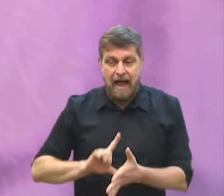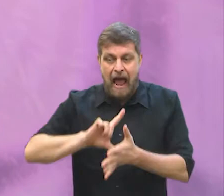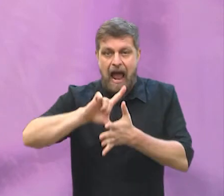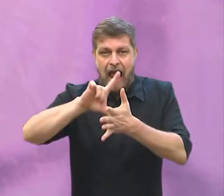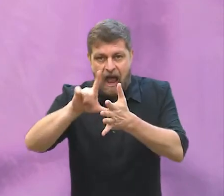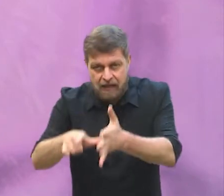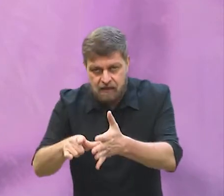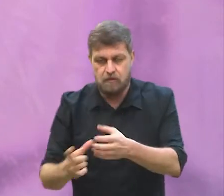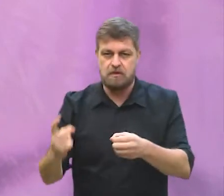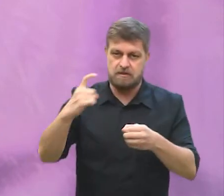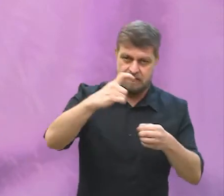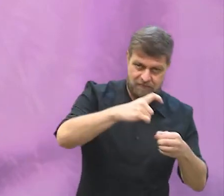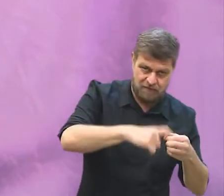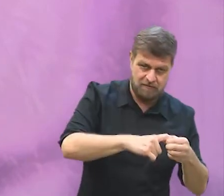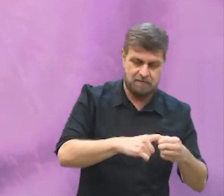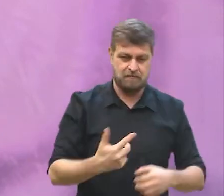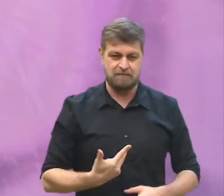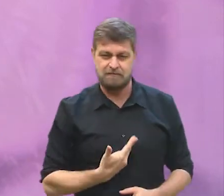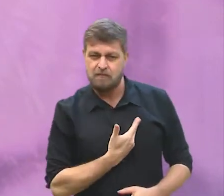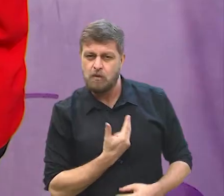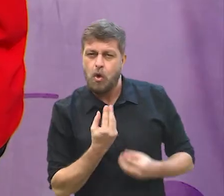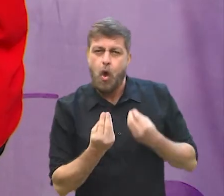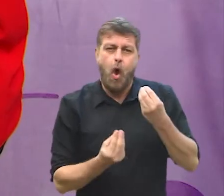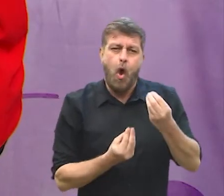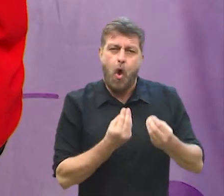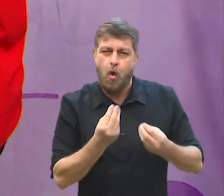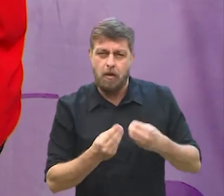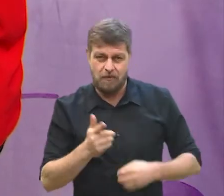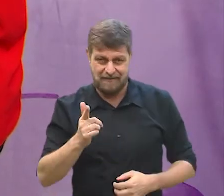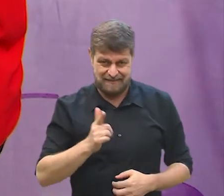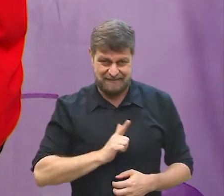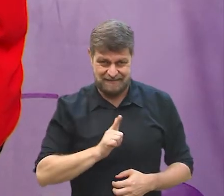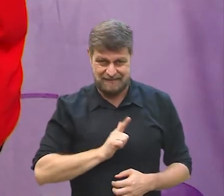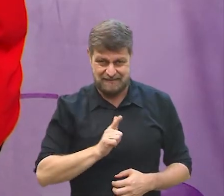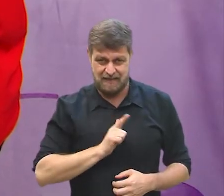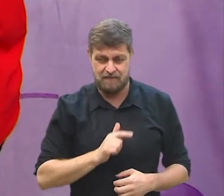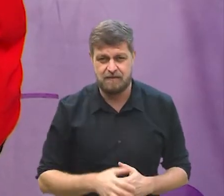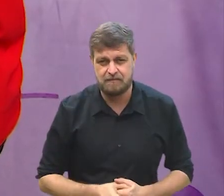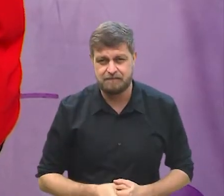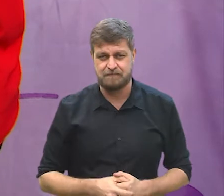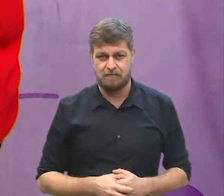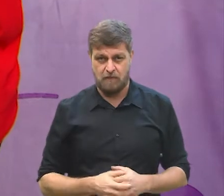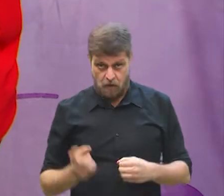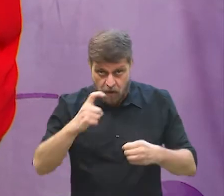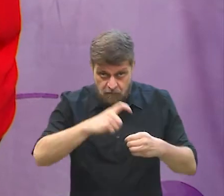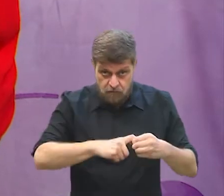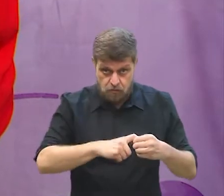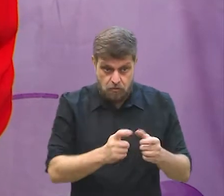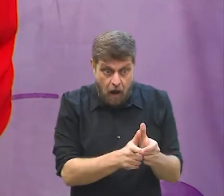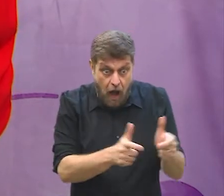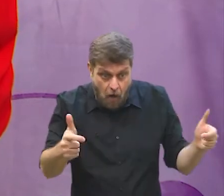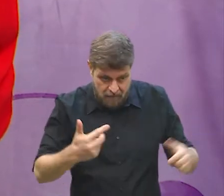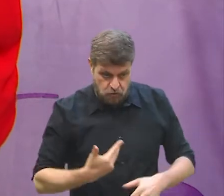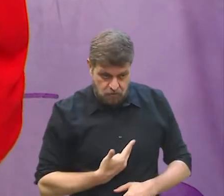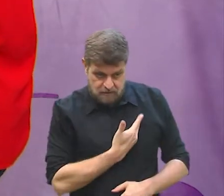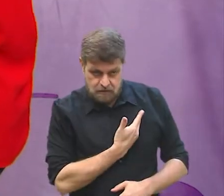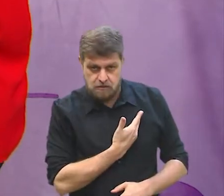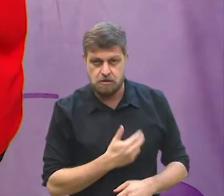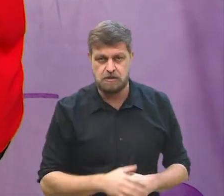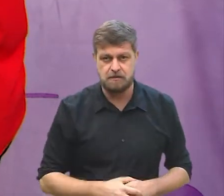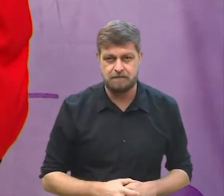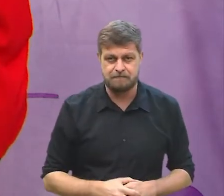que tivesse um risco menor de Covid. Agora, doutora, nesse período de pandemia, as cirurgias não urgentes tiveram